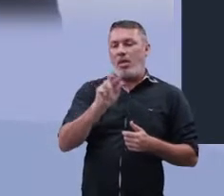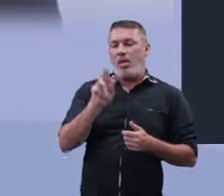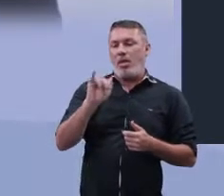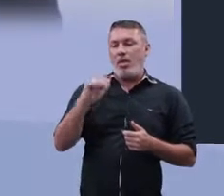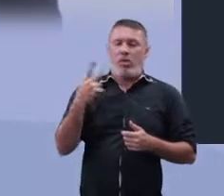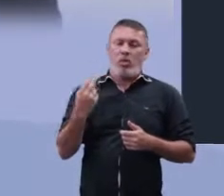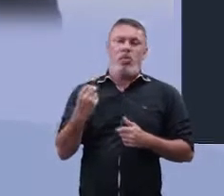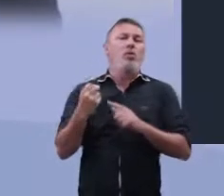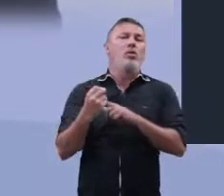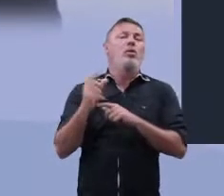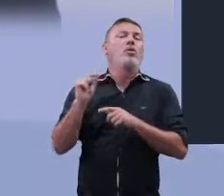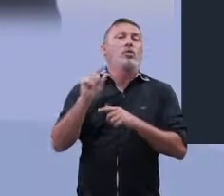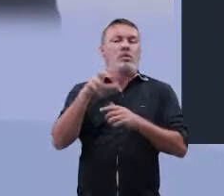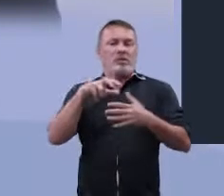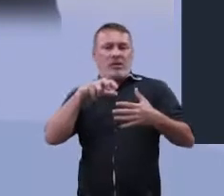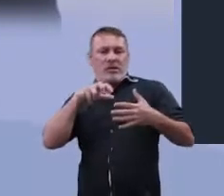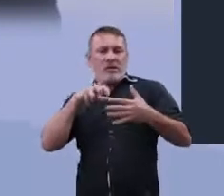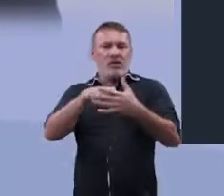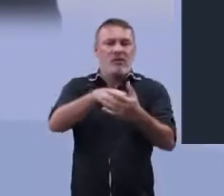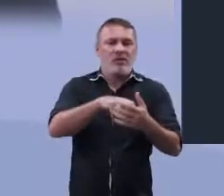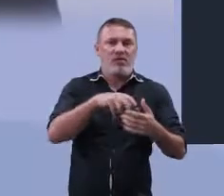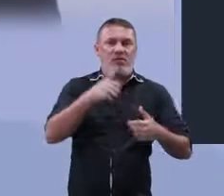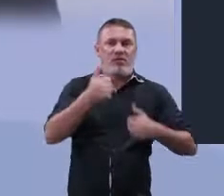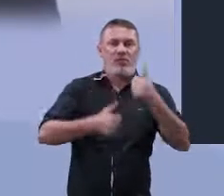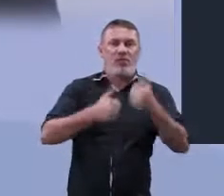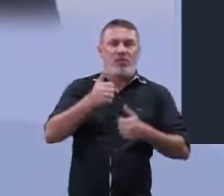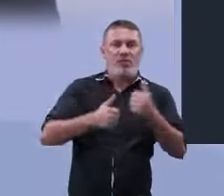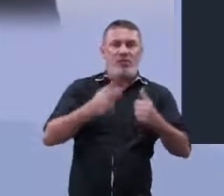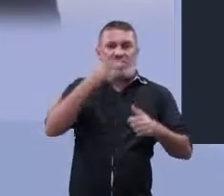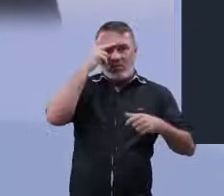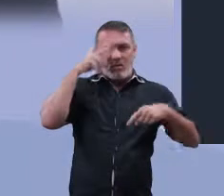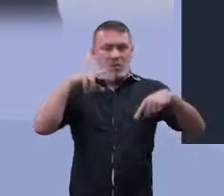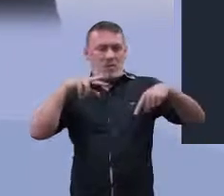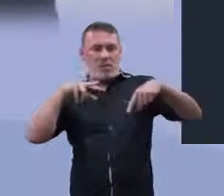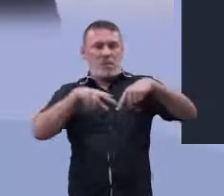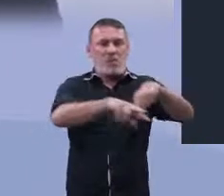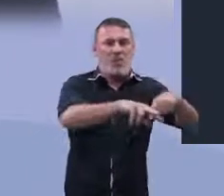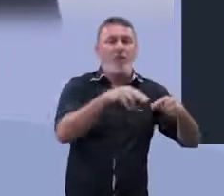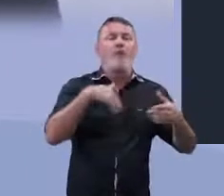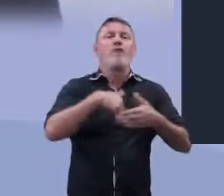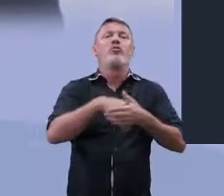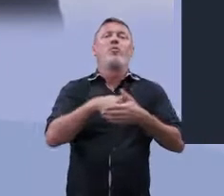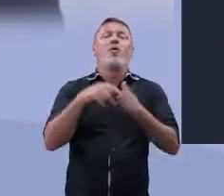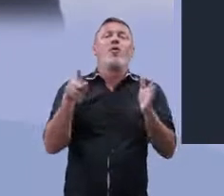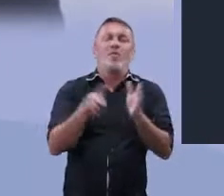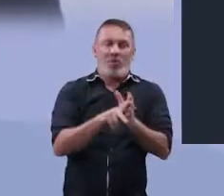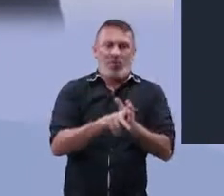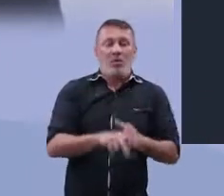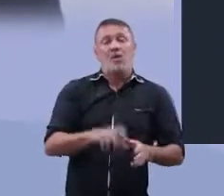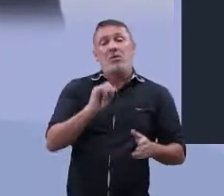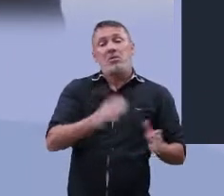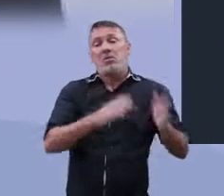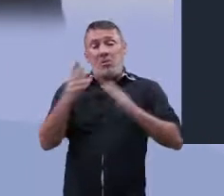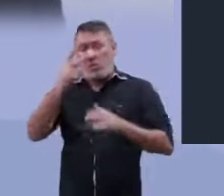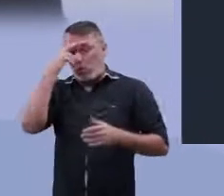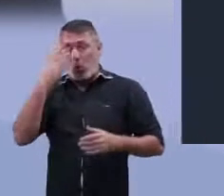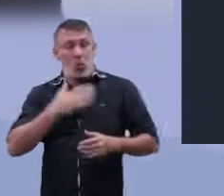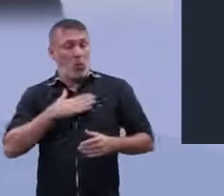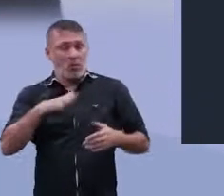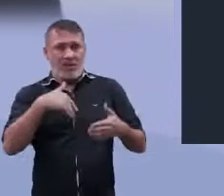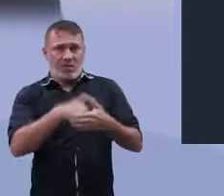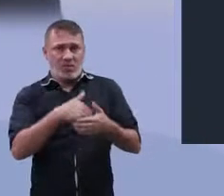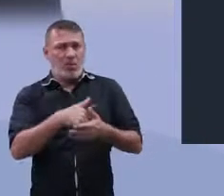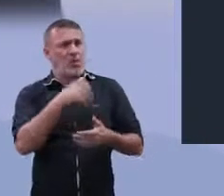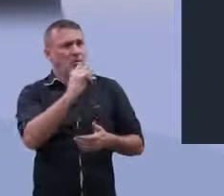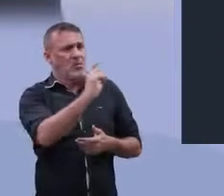né? Com um determinado significado que vai ser entendido por pessoas que compreendem aquela realidade. Mas se uma pessoa, por exemplo, que não